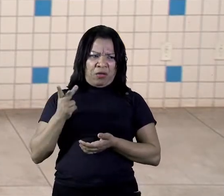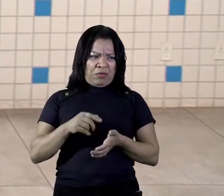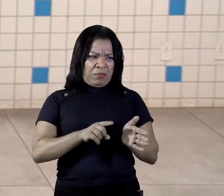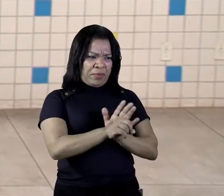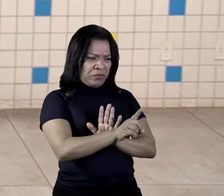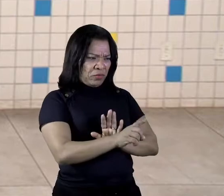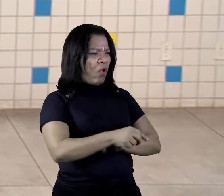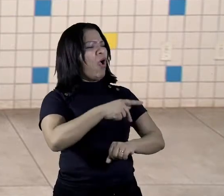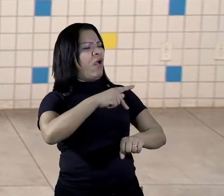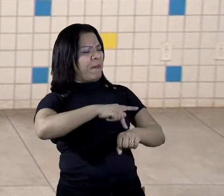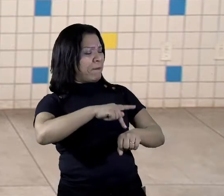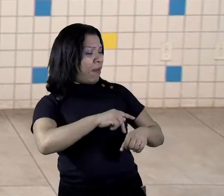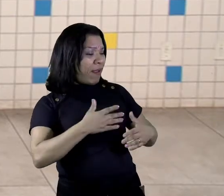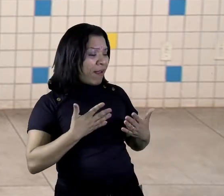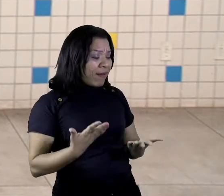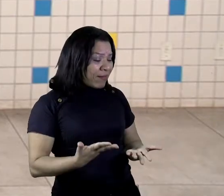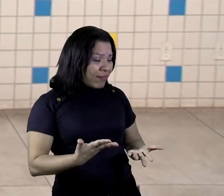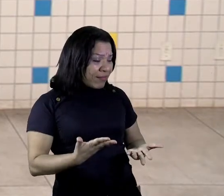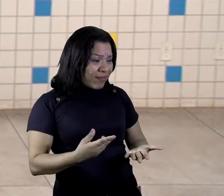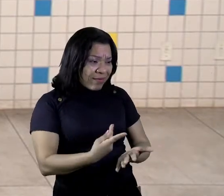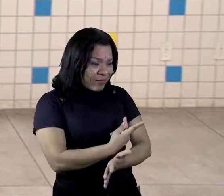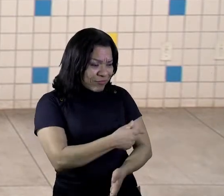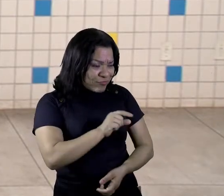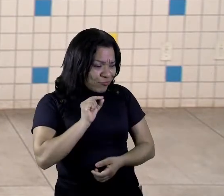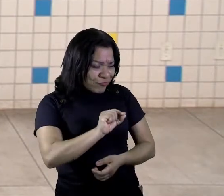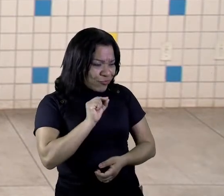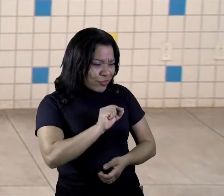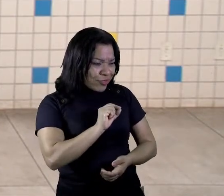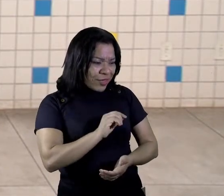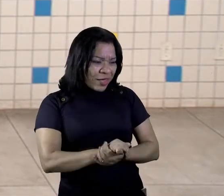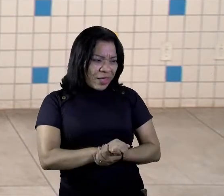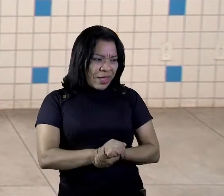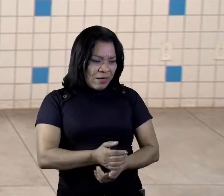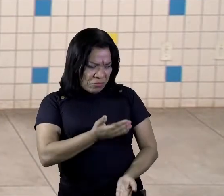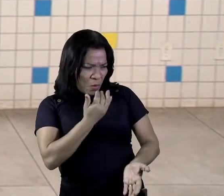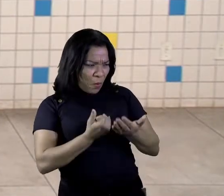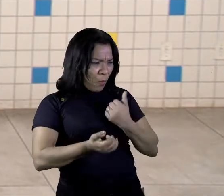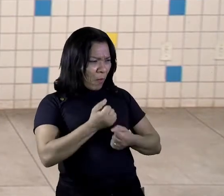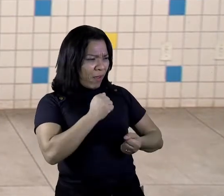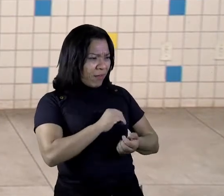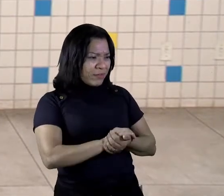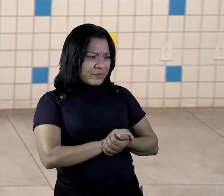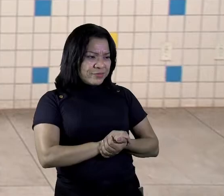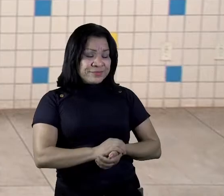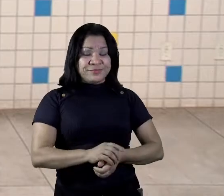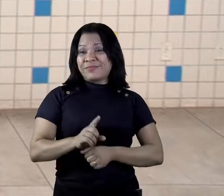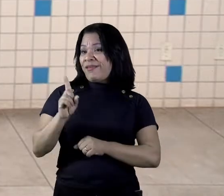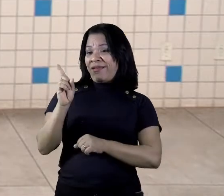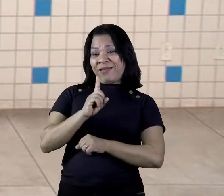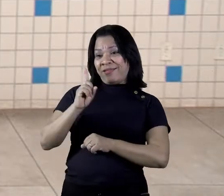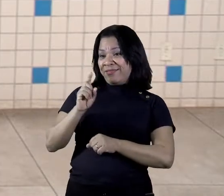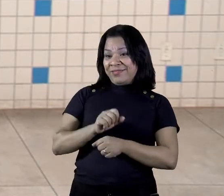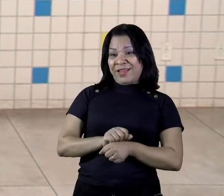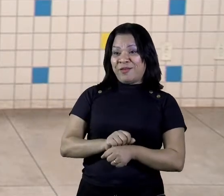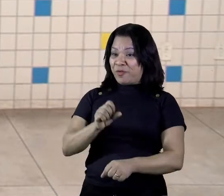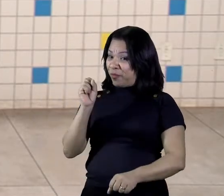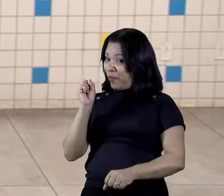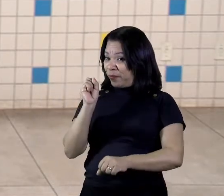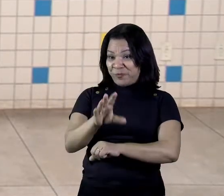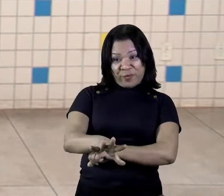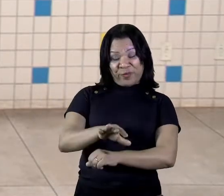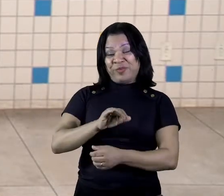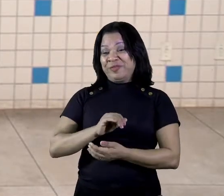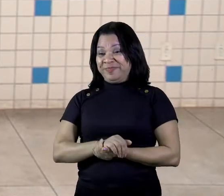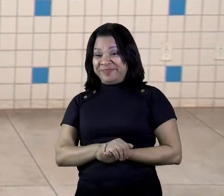pedras? E aí, o que aconteceu com as pedras? Eles consumiram?" "Não, eles jogaram fora." Foi aí